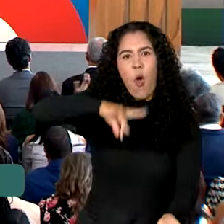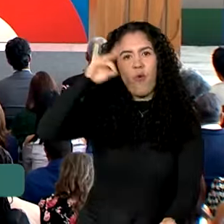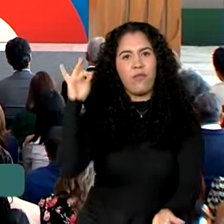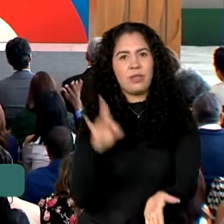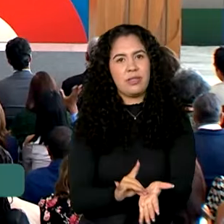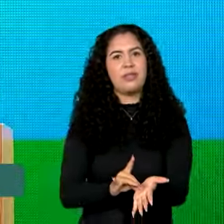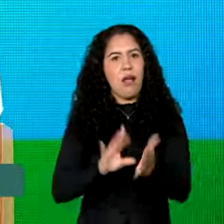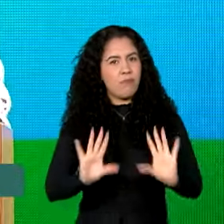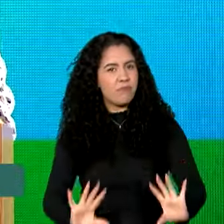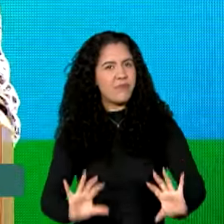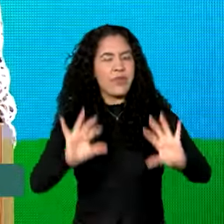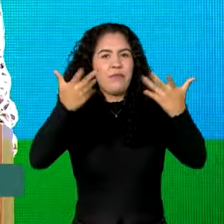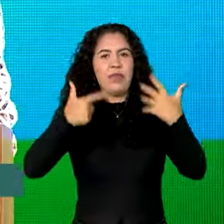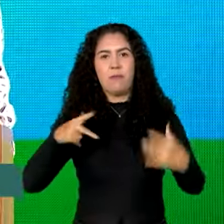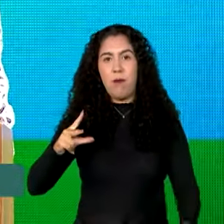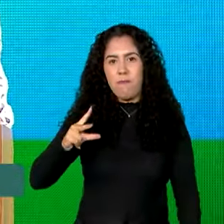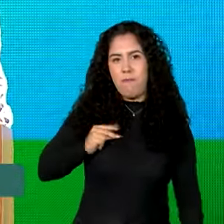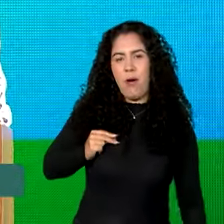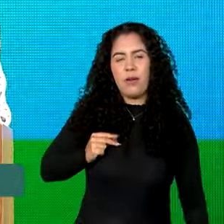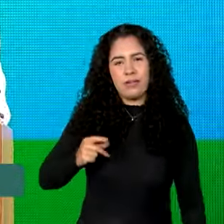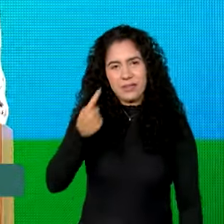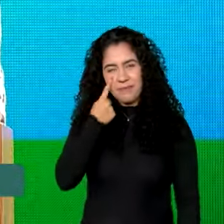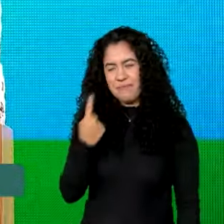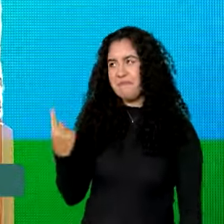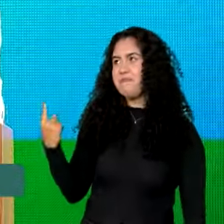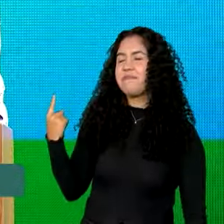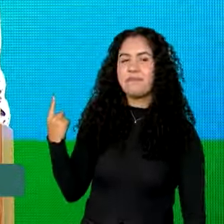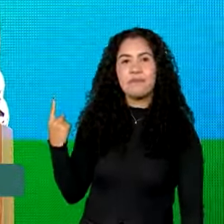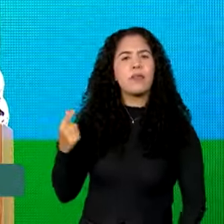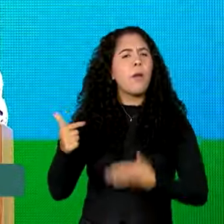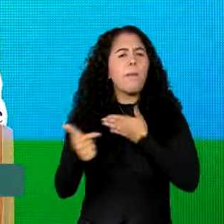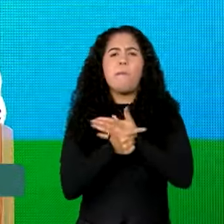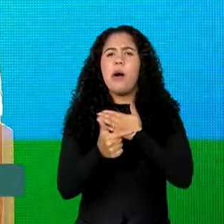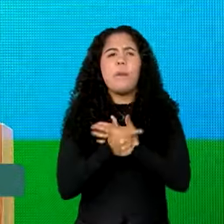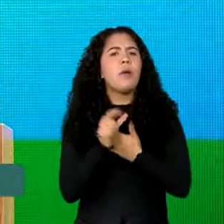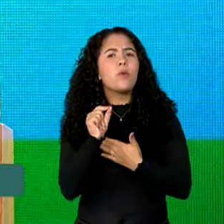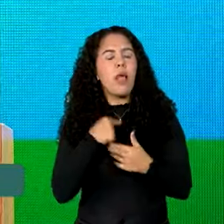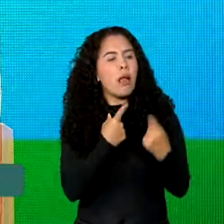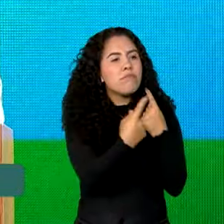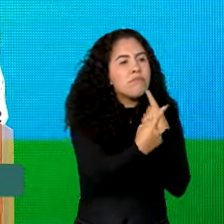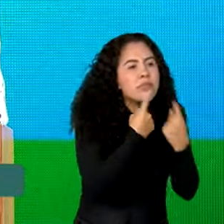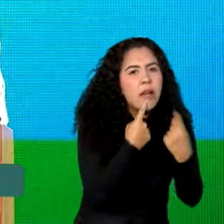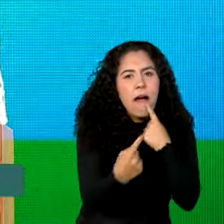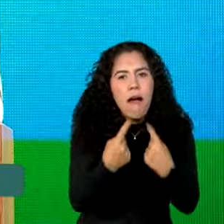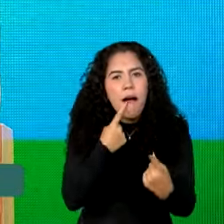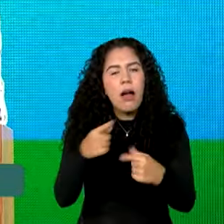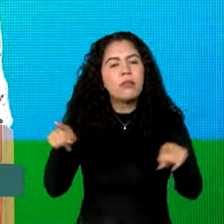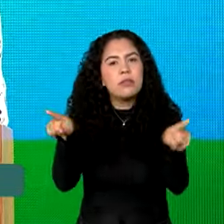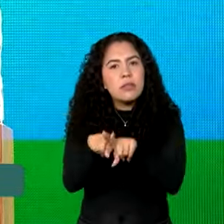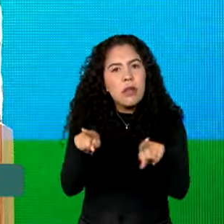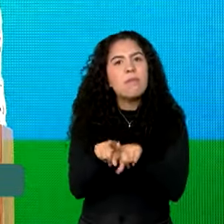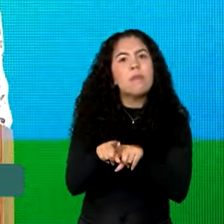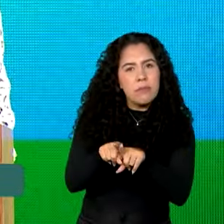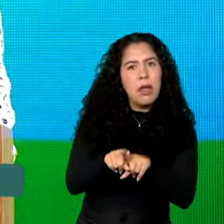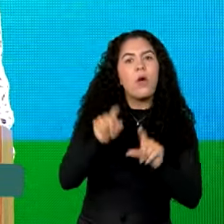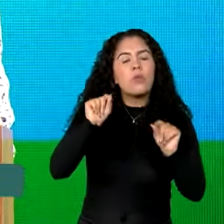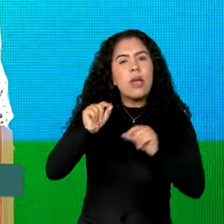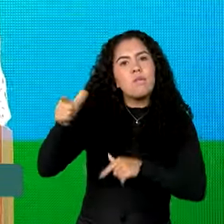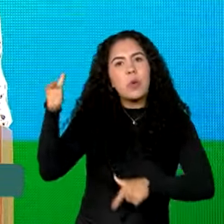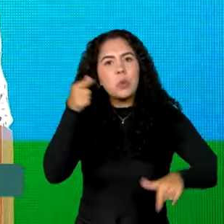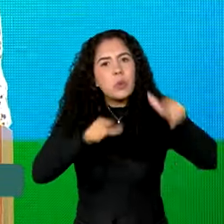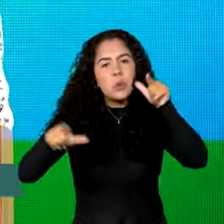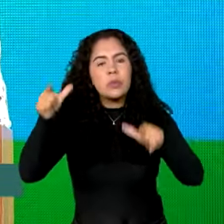da ministra. A nossa tarefa é dialogar e disputar o próprio